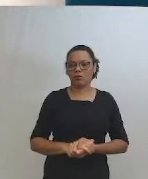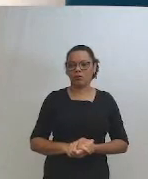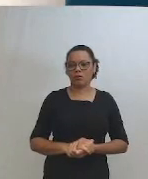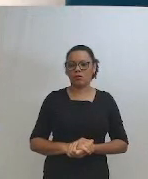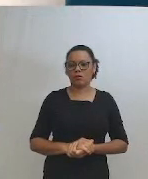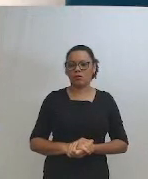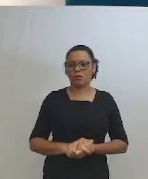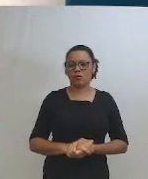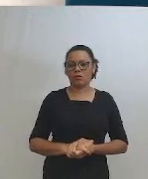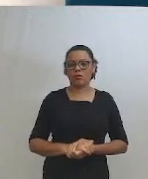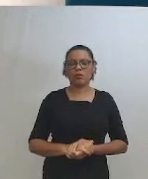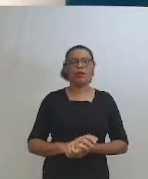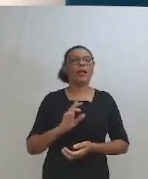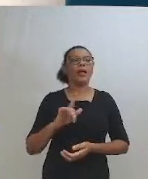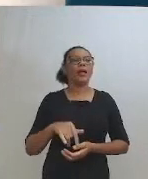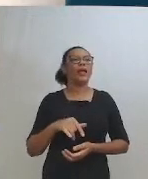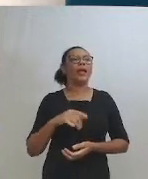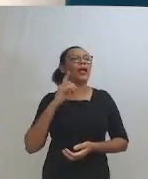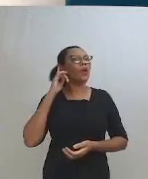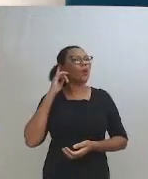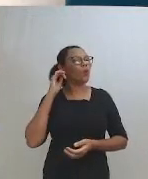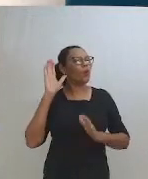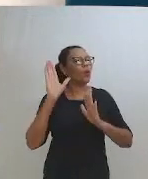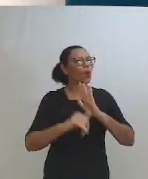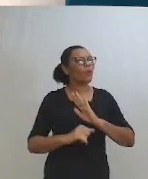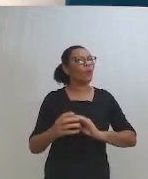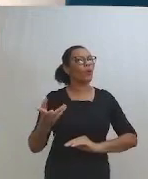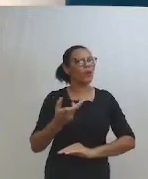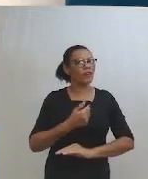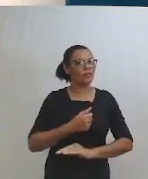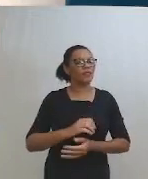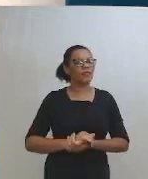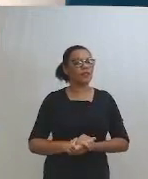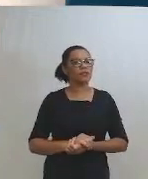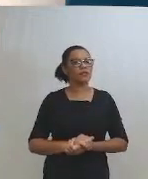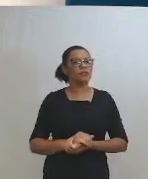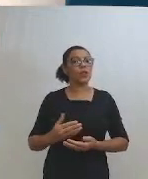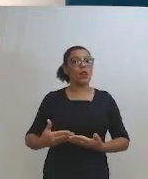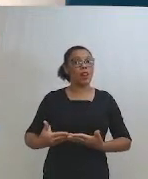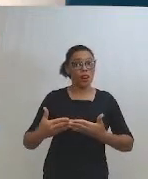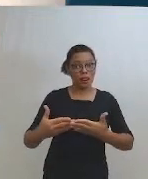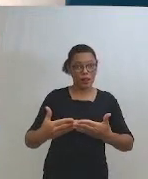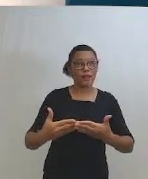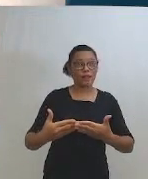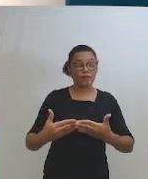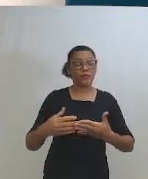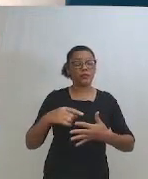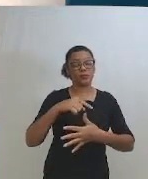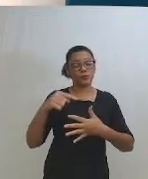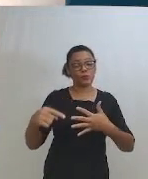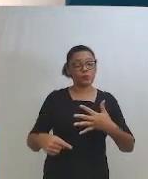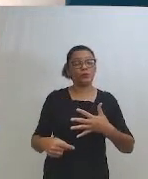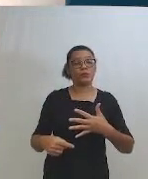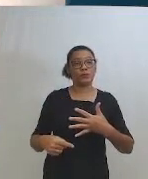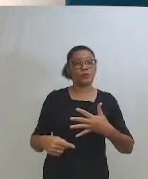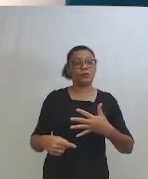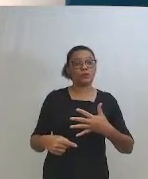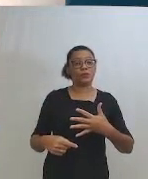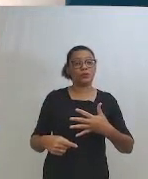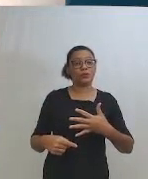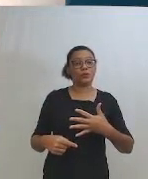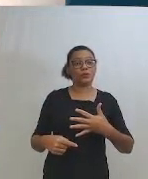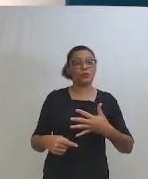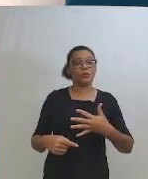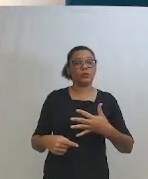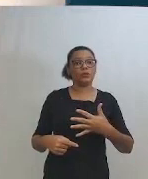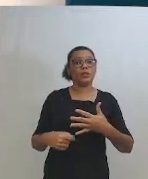A defesa, eu lhe ouvi atentamente, inclusive estou levando questões sobre o seu constituído que está foragido.